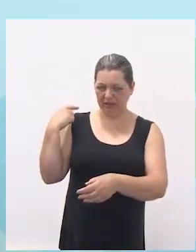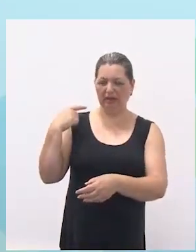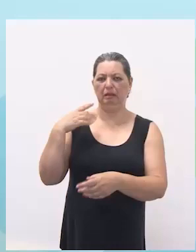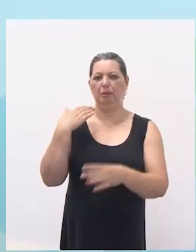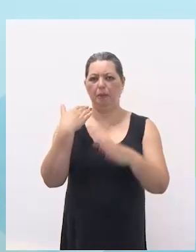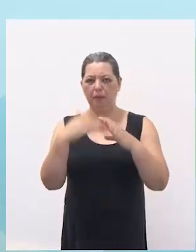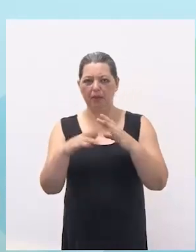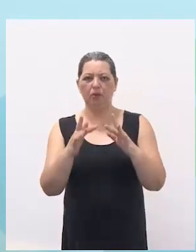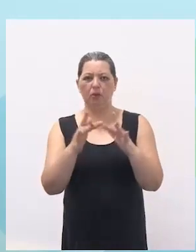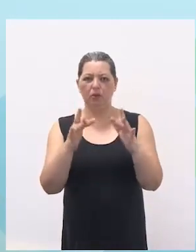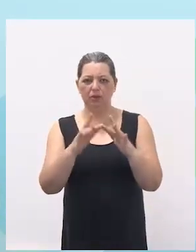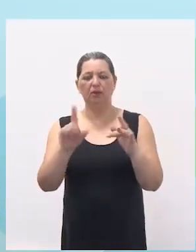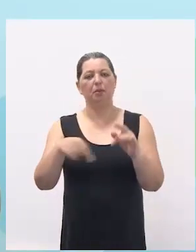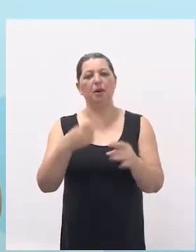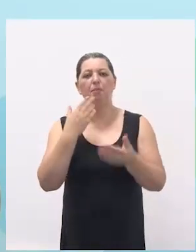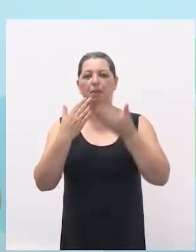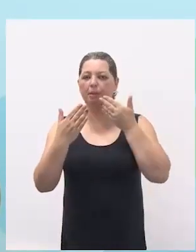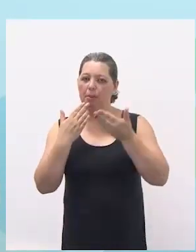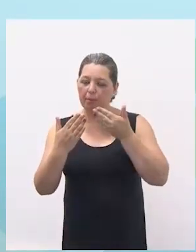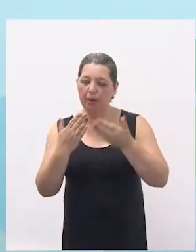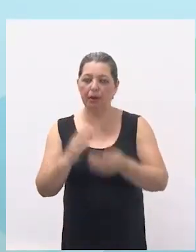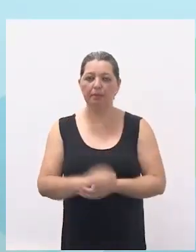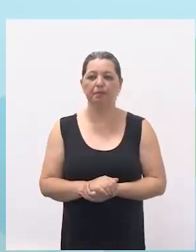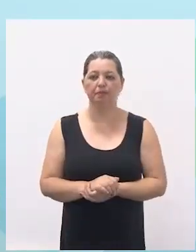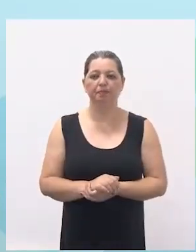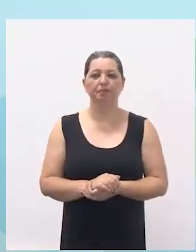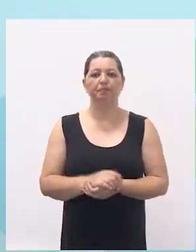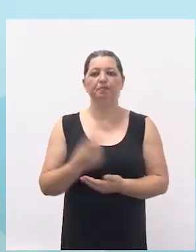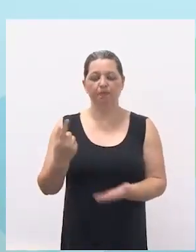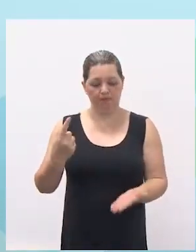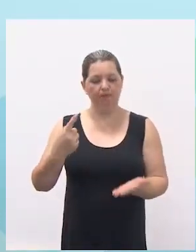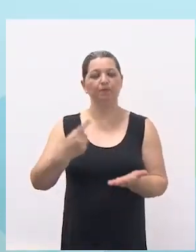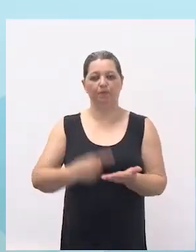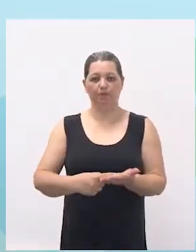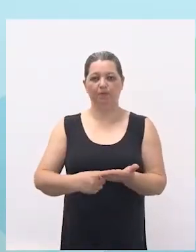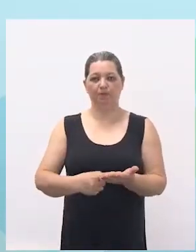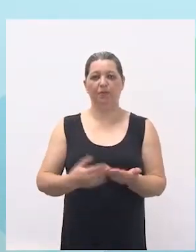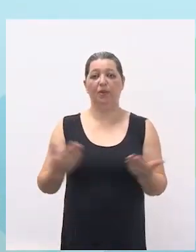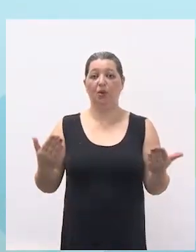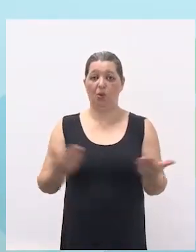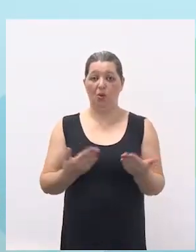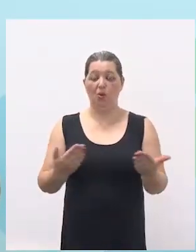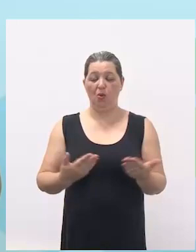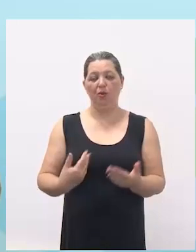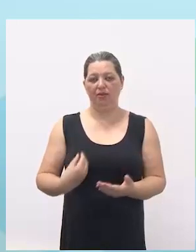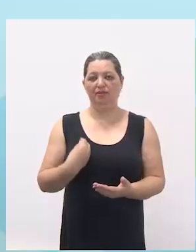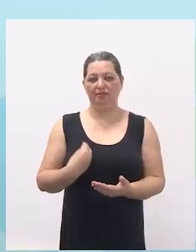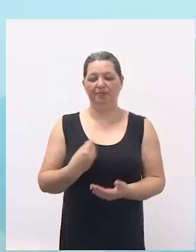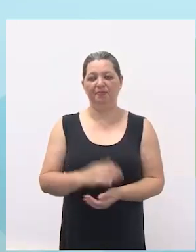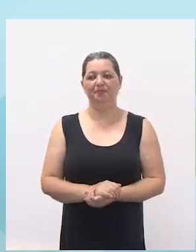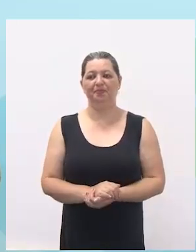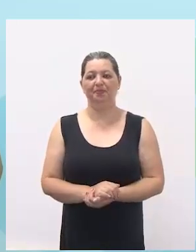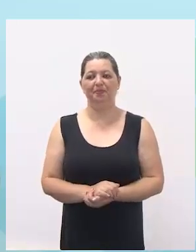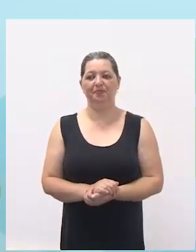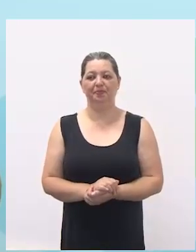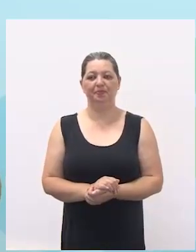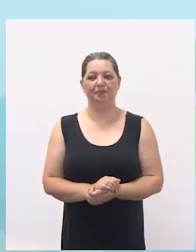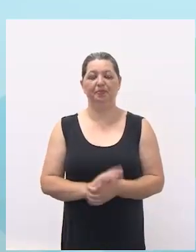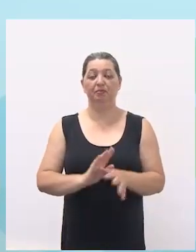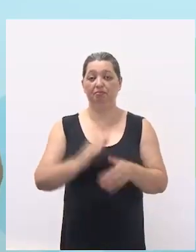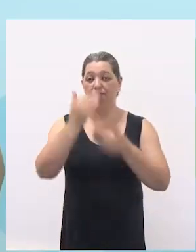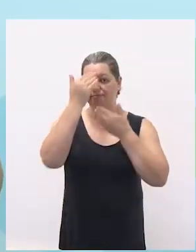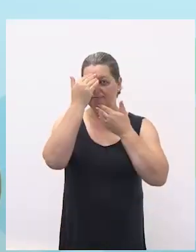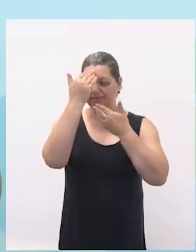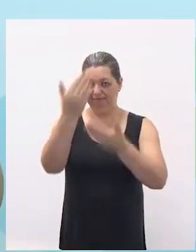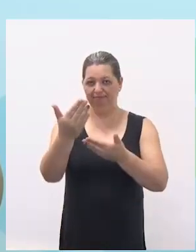a gente conversou com ele, conversamos e eis que o Giovanni está aqui. Então, antes de eu apresentar o Giovanni, eu quero